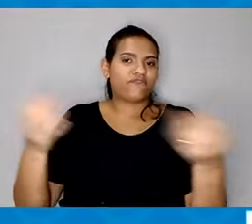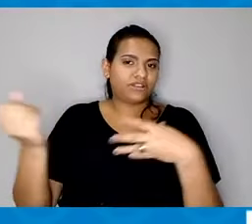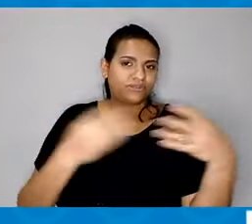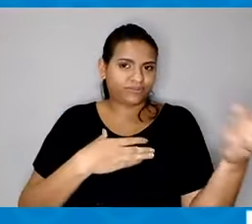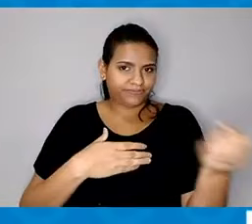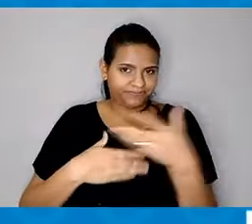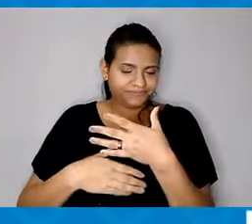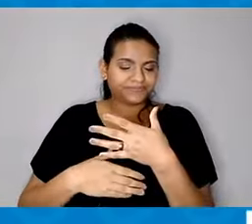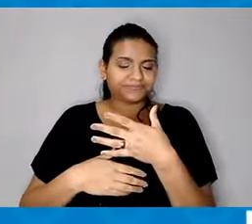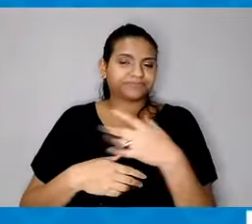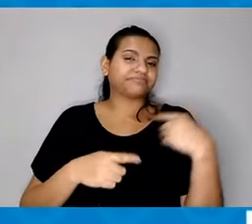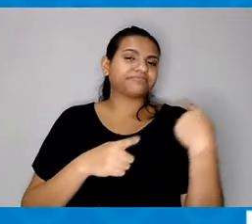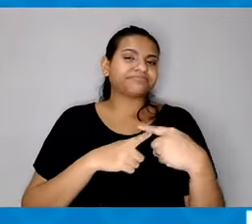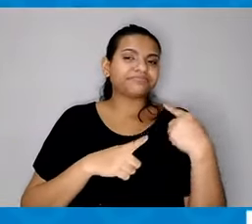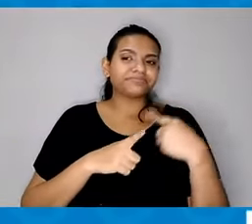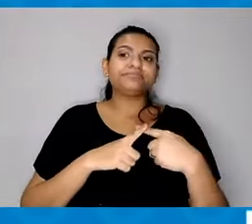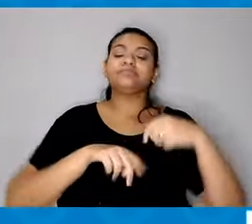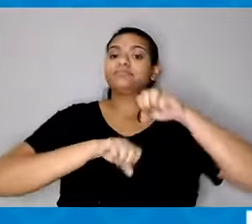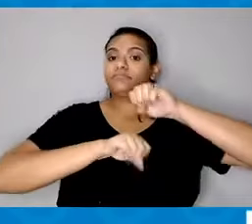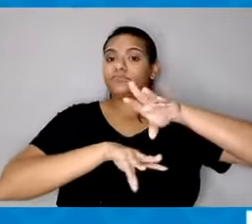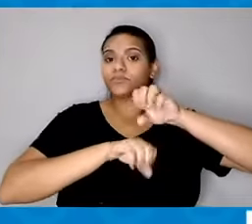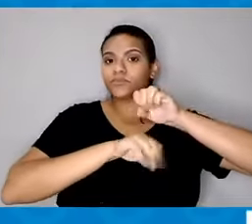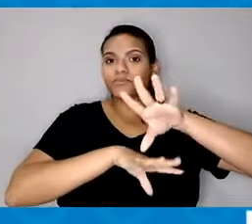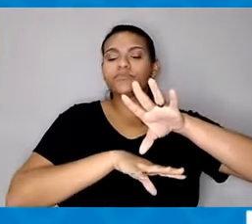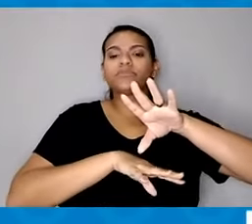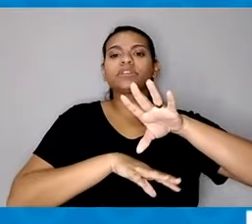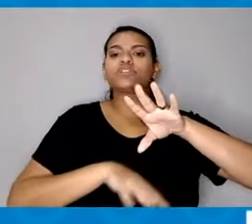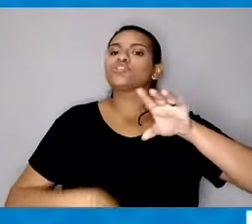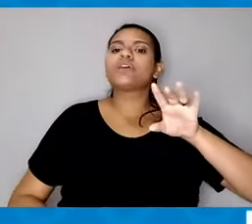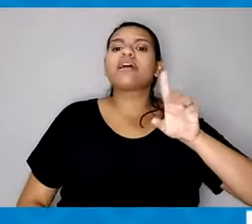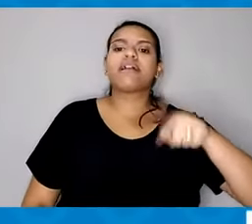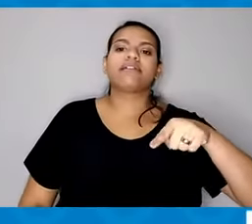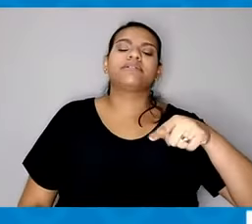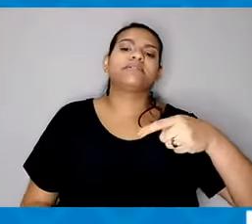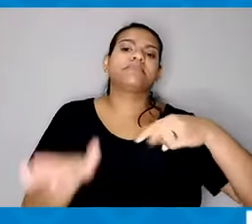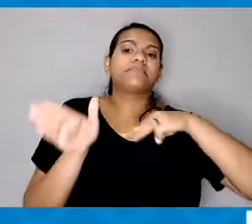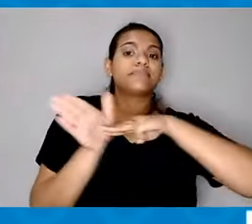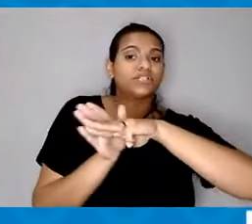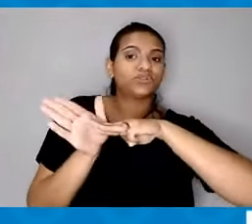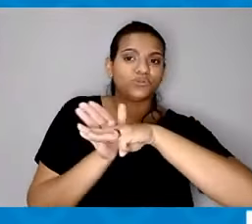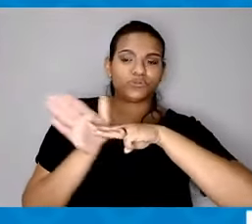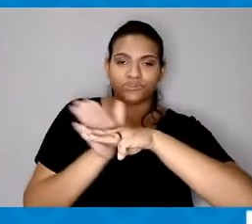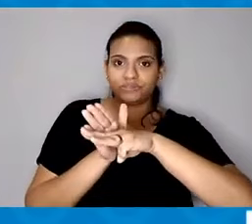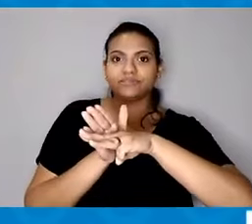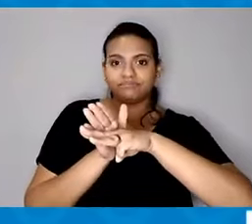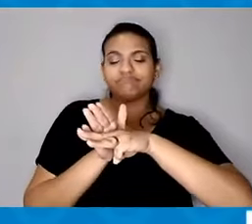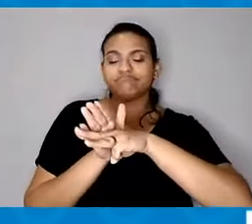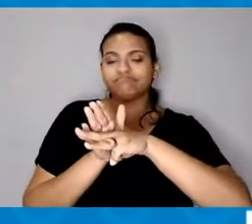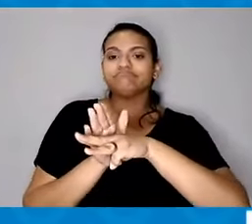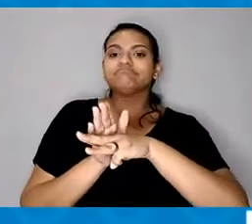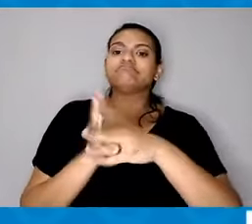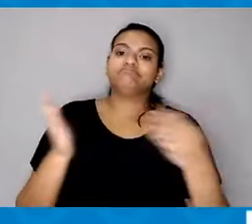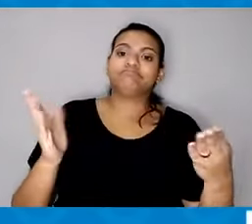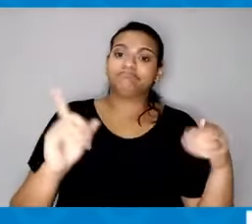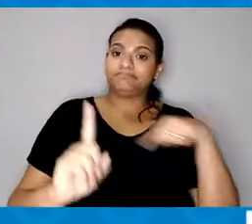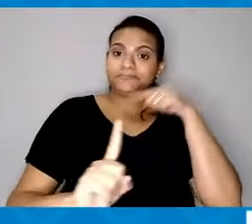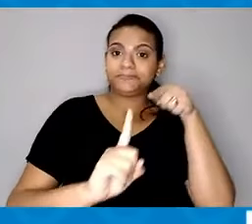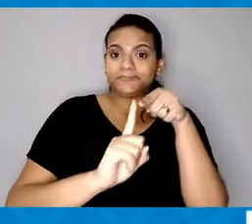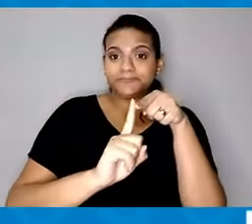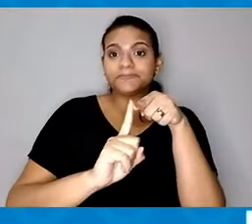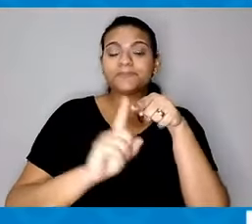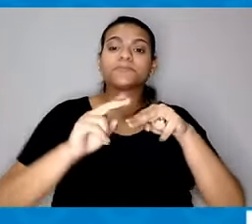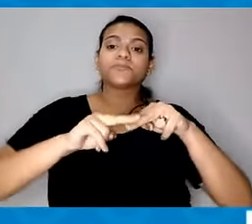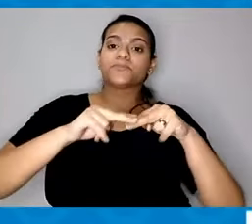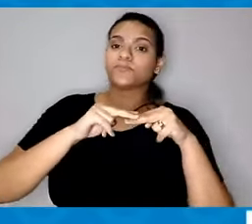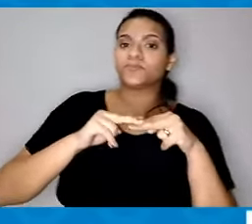o ensino passa a ser apenas uma das metodologias possíveis da nossa missão. Então, a gente ensina